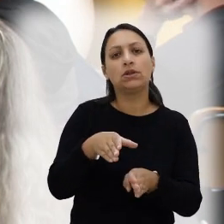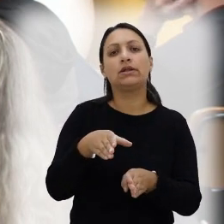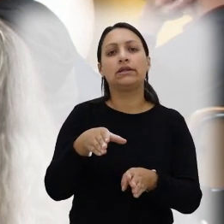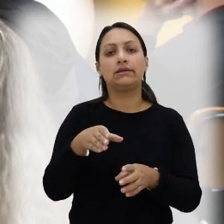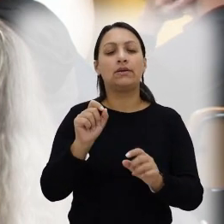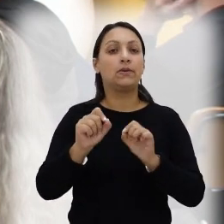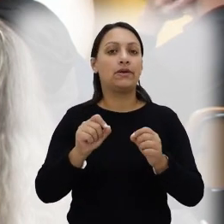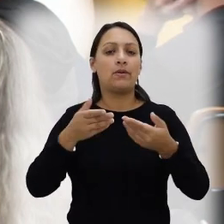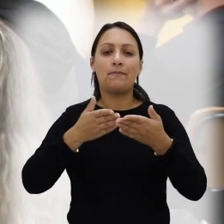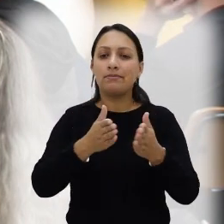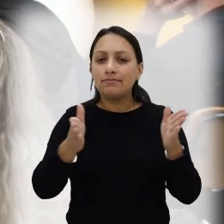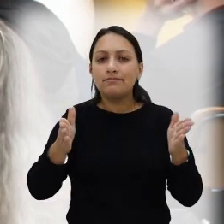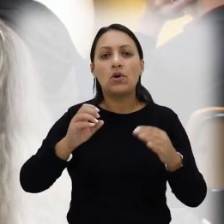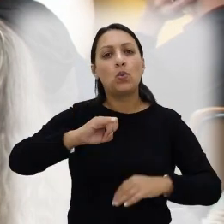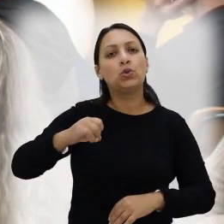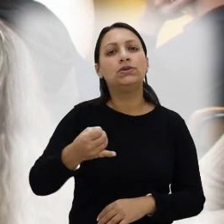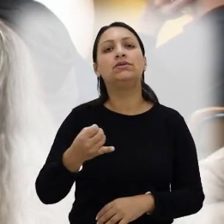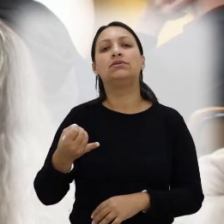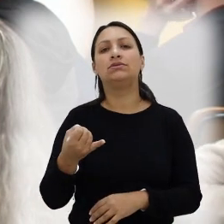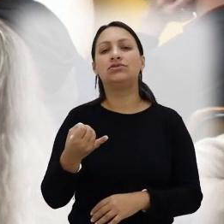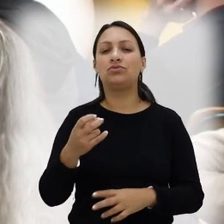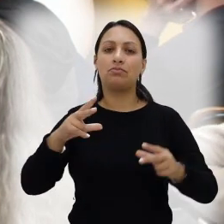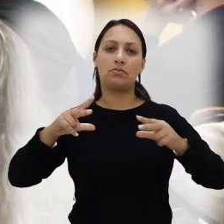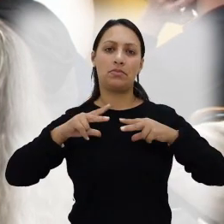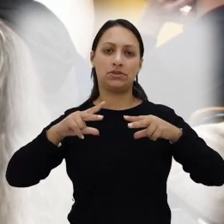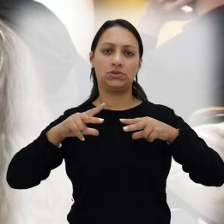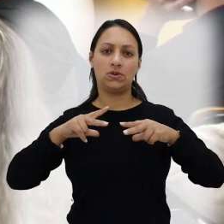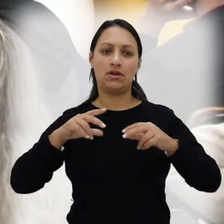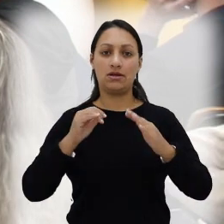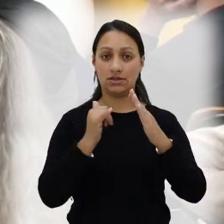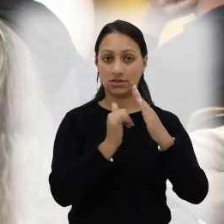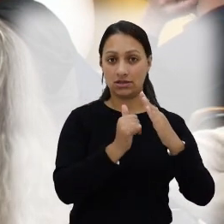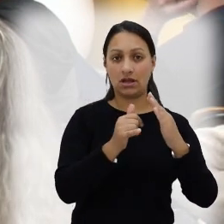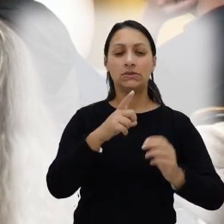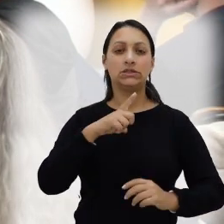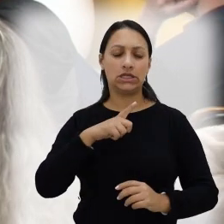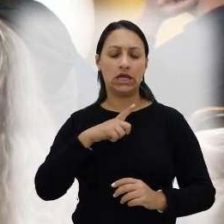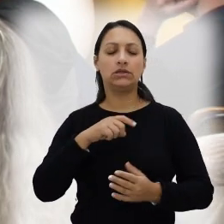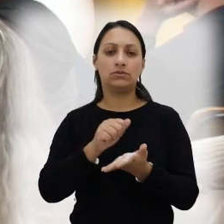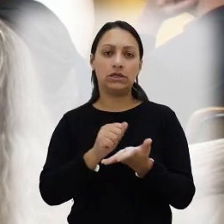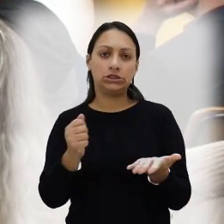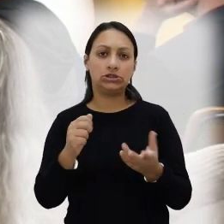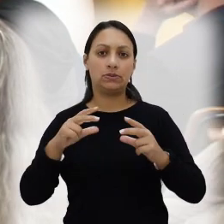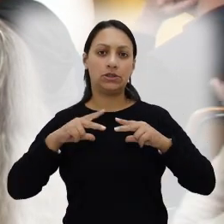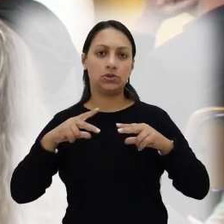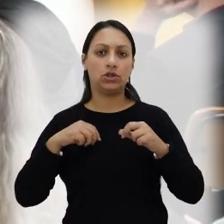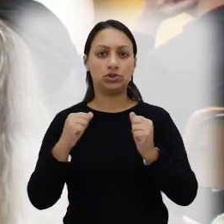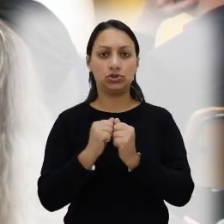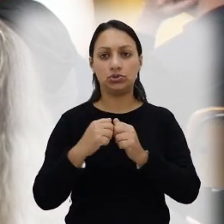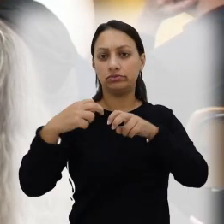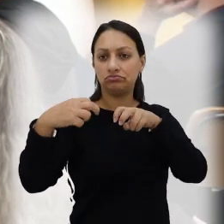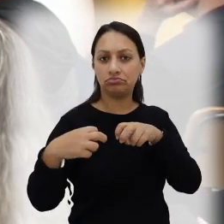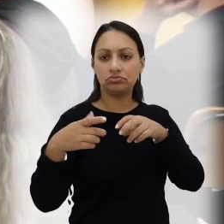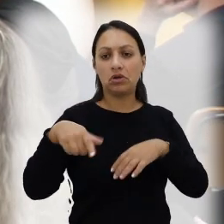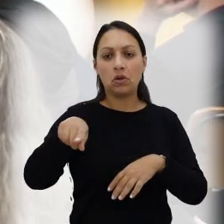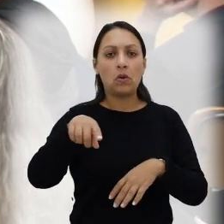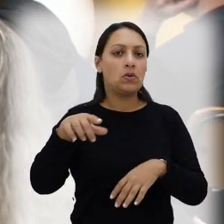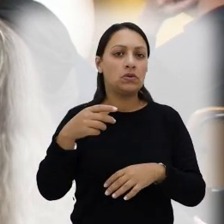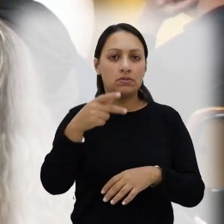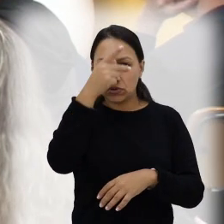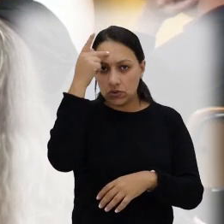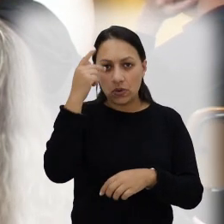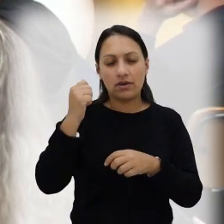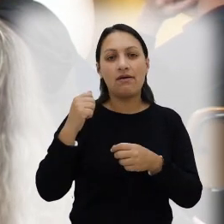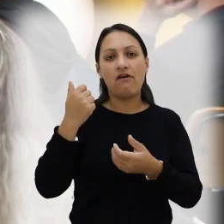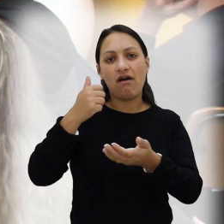janela individual. Então, cada startup tem uma agenda individual com os avaliadores. Né? Essa é uma agenda